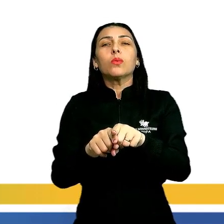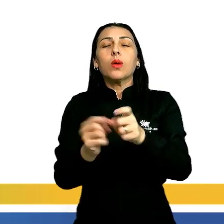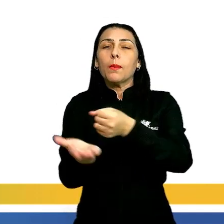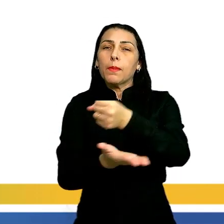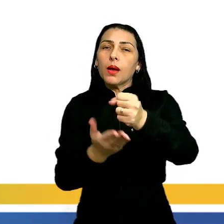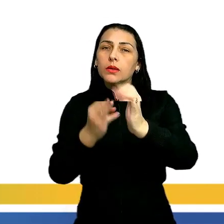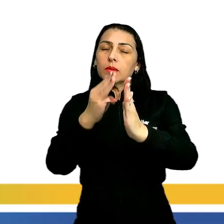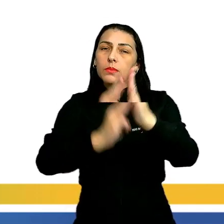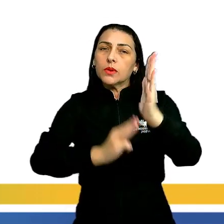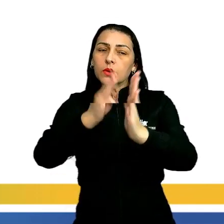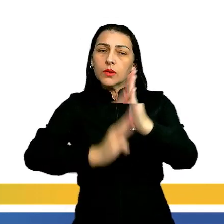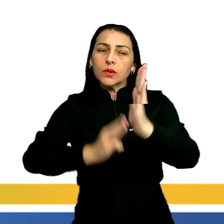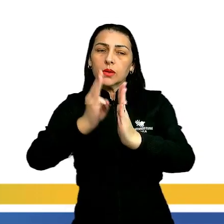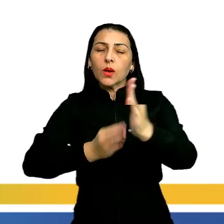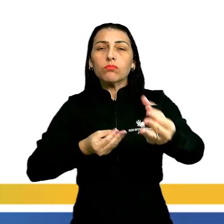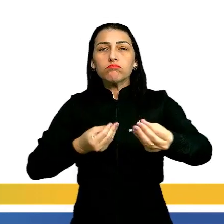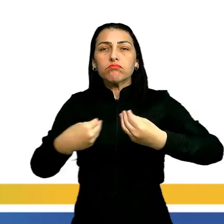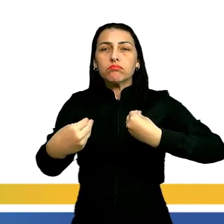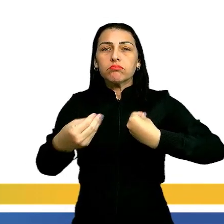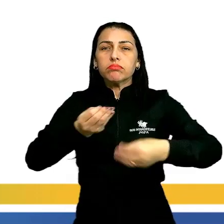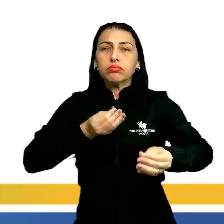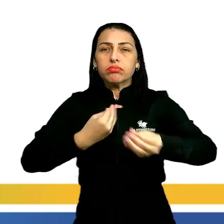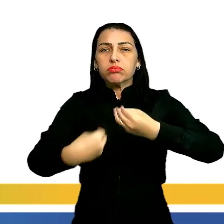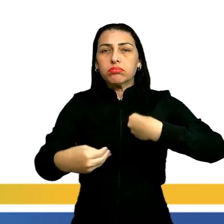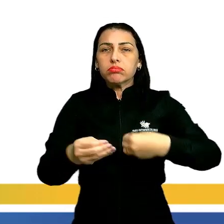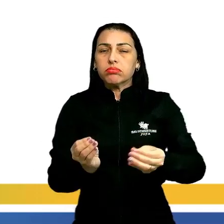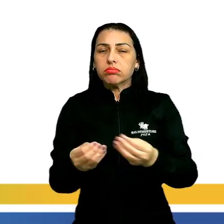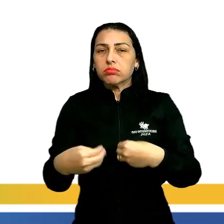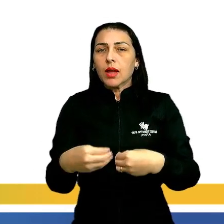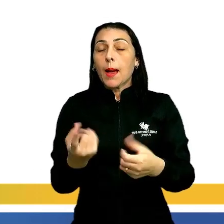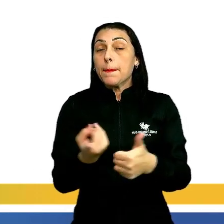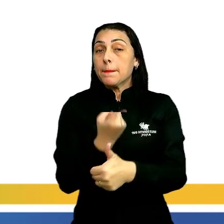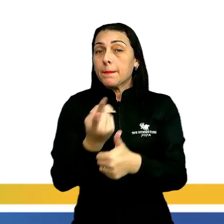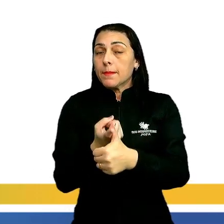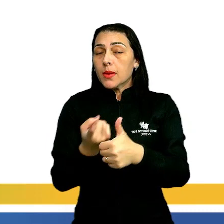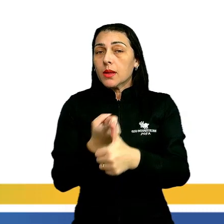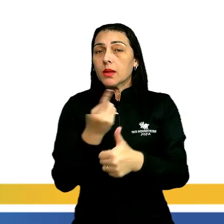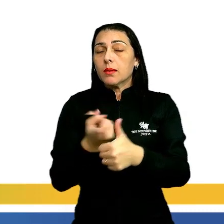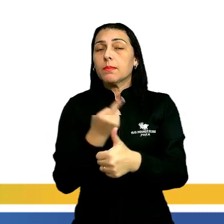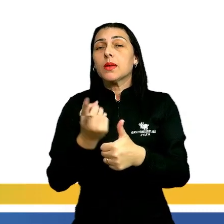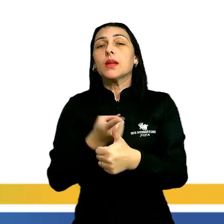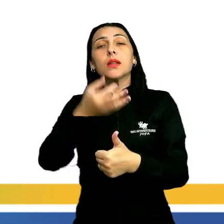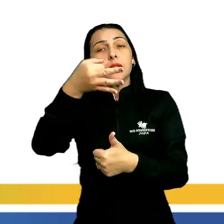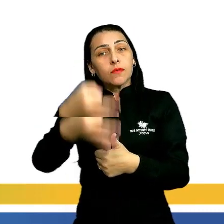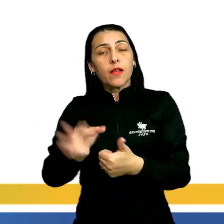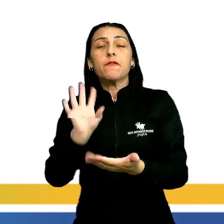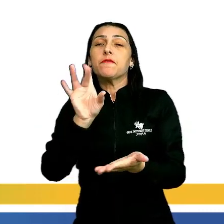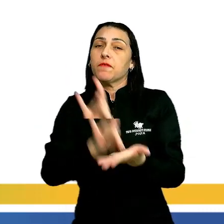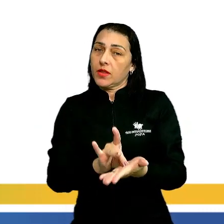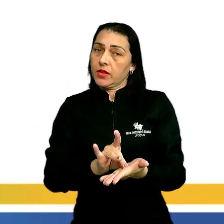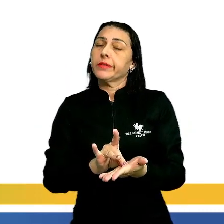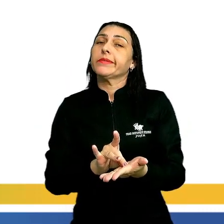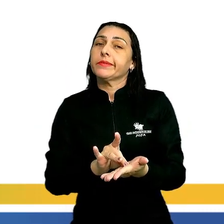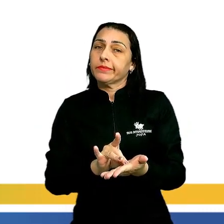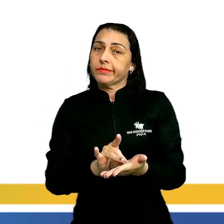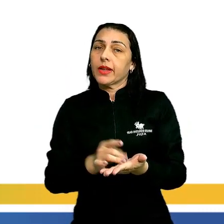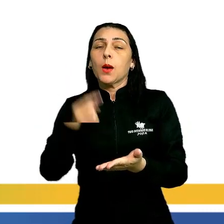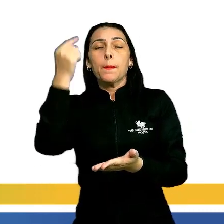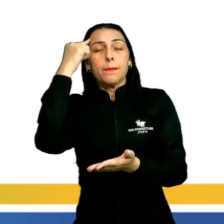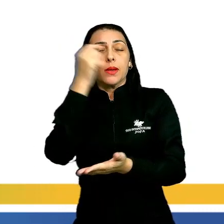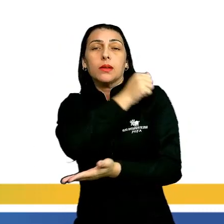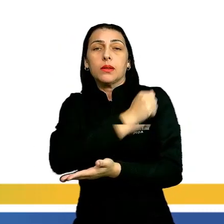parâmetros metodológicos são flexíveis. Então, a primeira parte dessa afirmação é verdadeira. Então, a